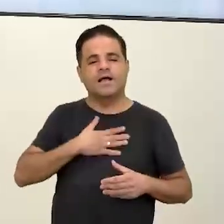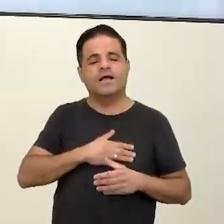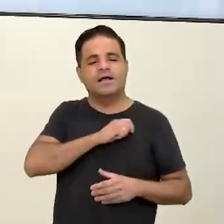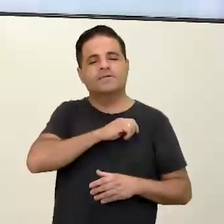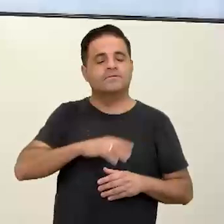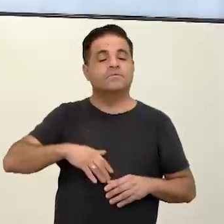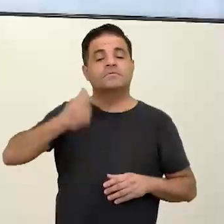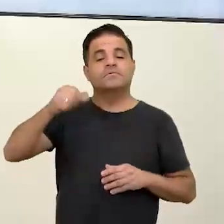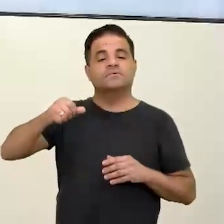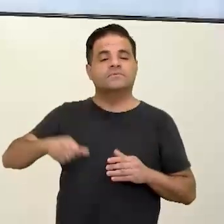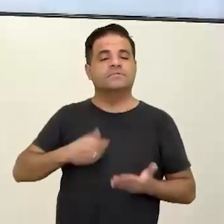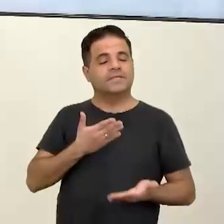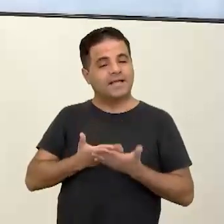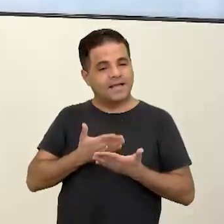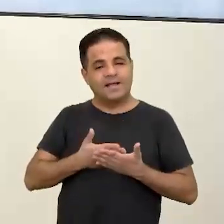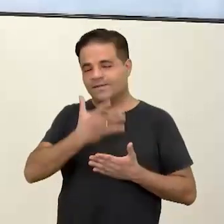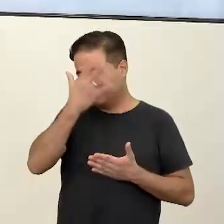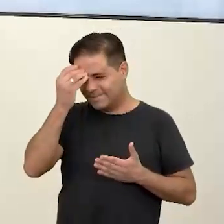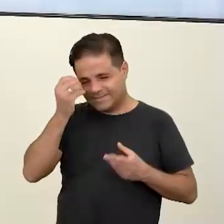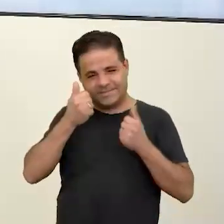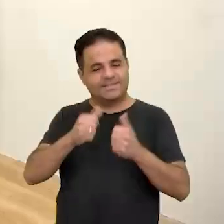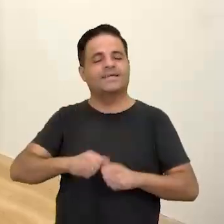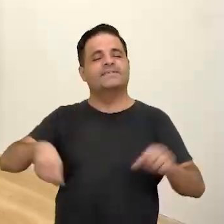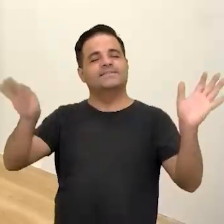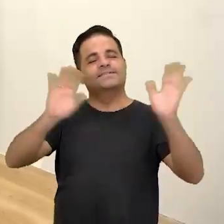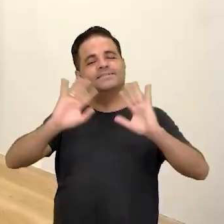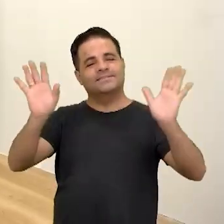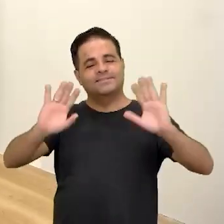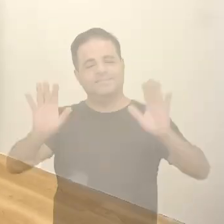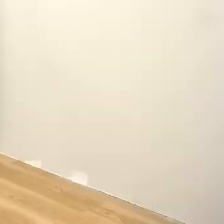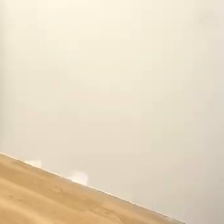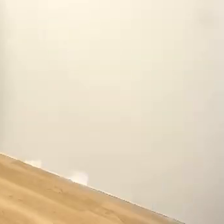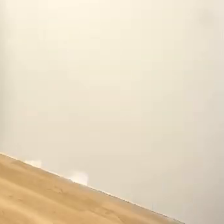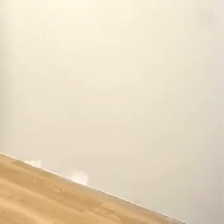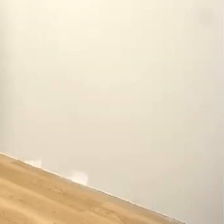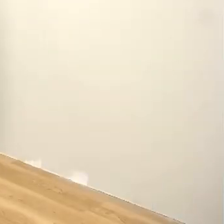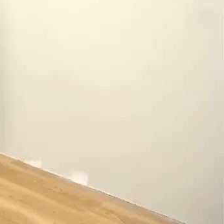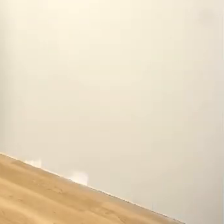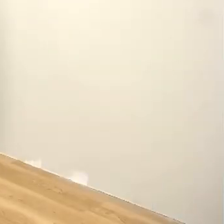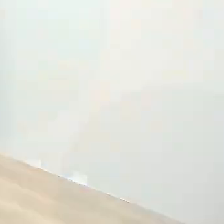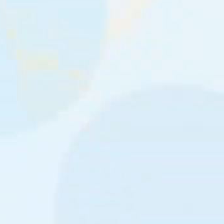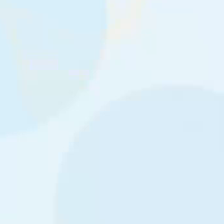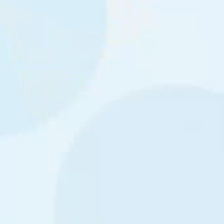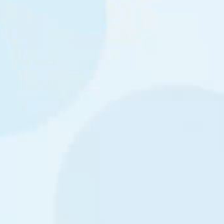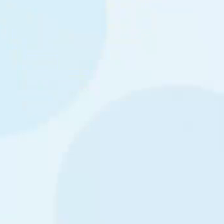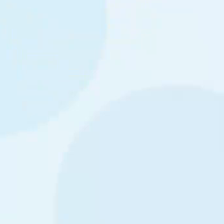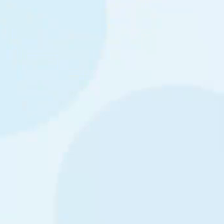alunos. Avaliem a nossa aula e até a próxima. Tchau, tchau. Falou.